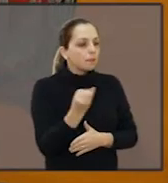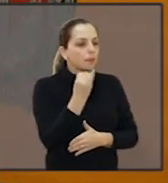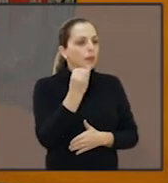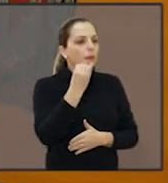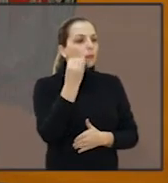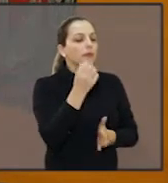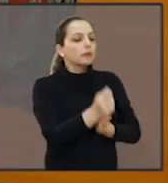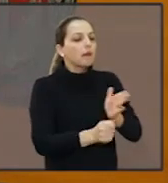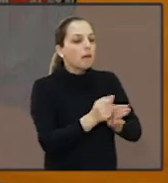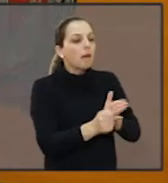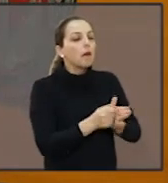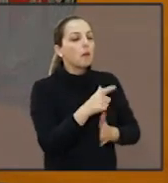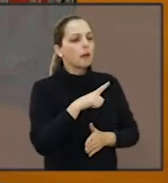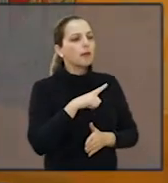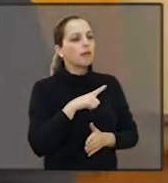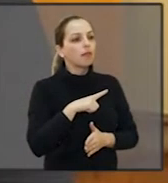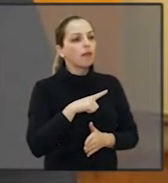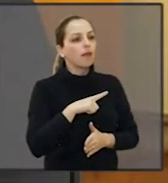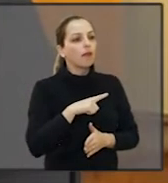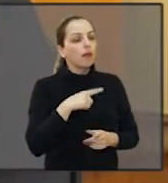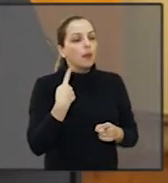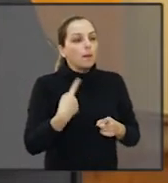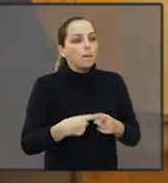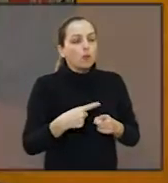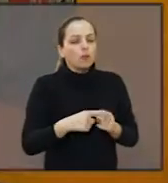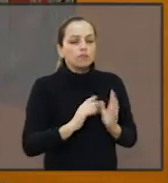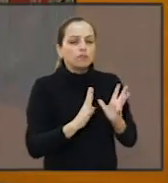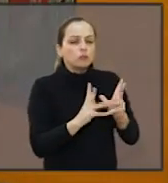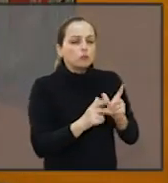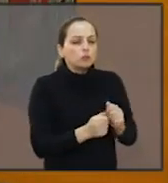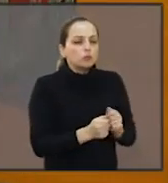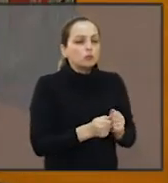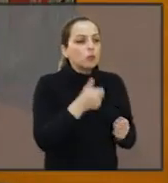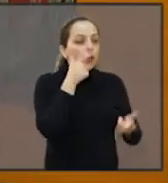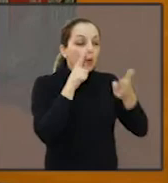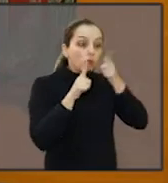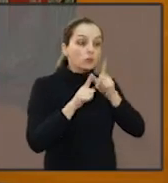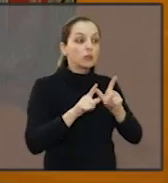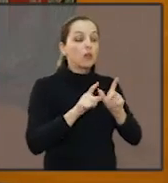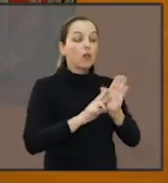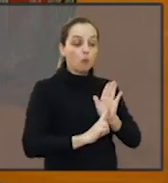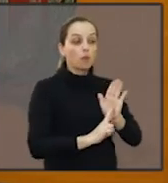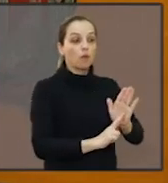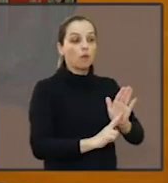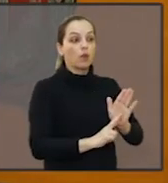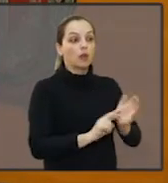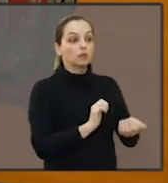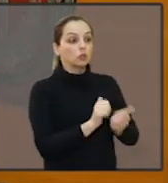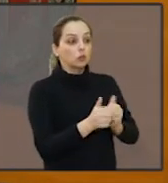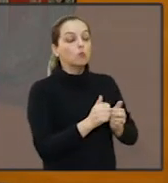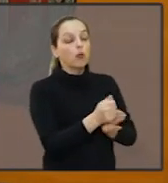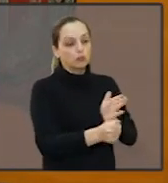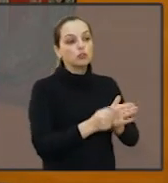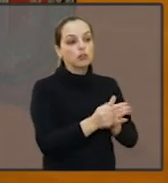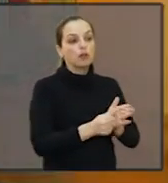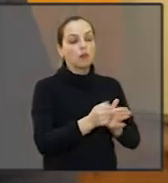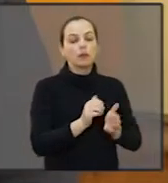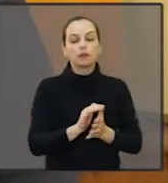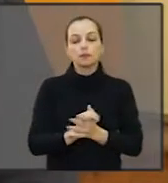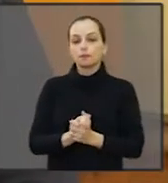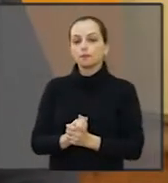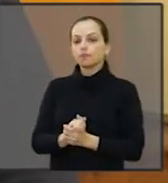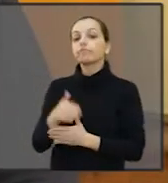para Araraquara? Né? Porque, olha, com tudo que você conquistou, você é uma referência para o esporte da cidade, né? Eu